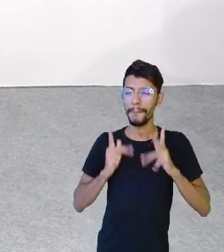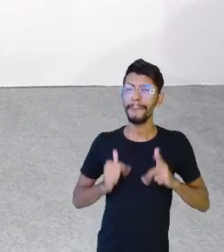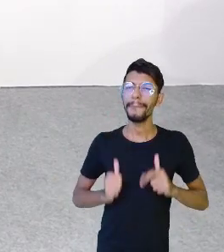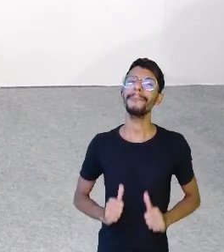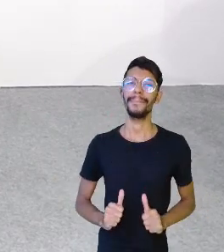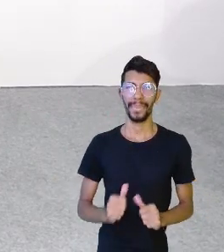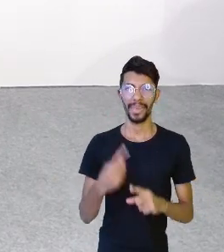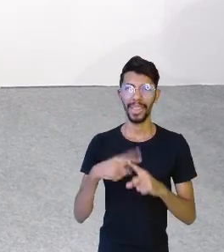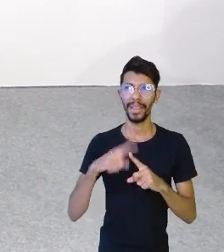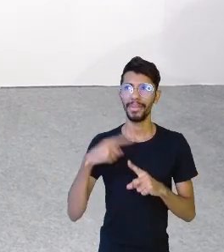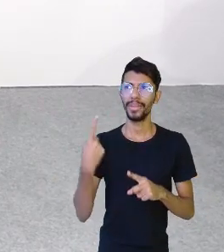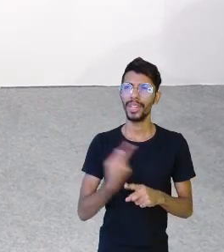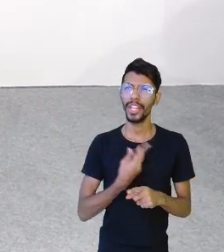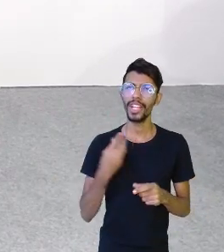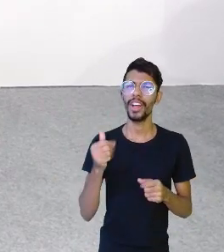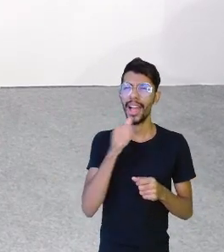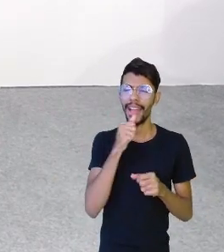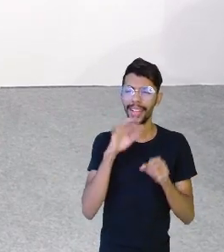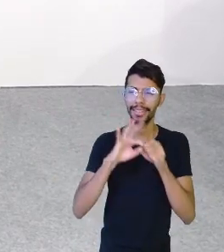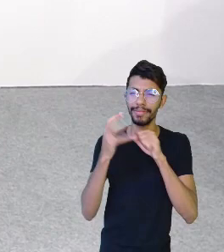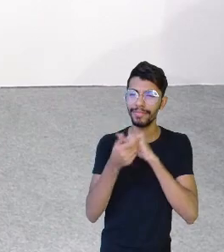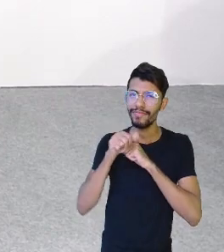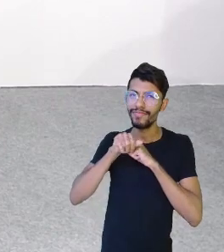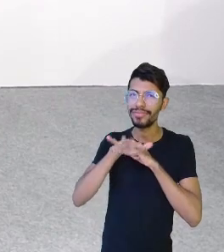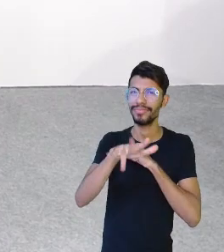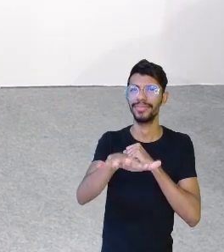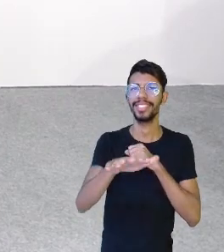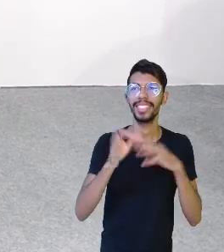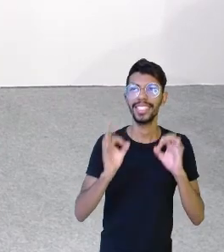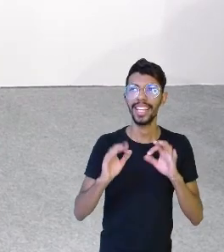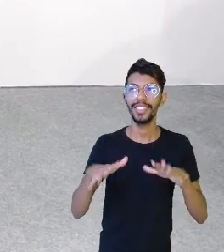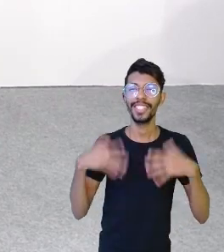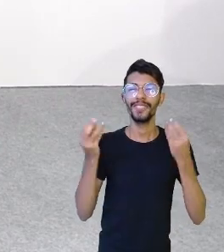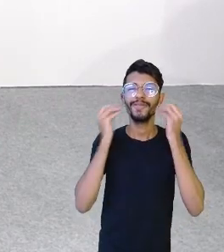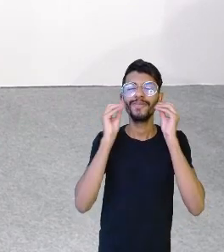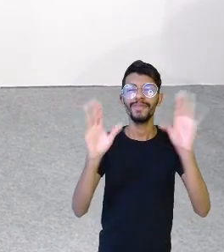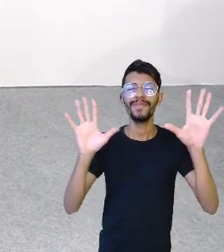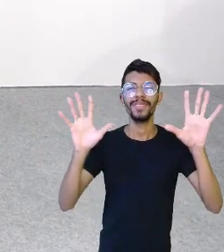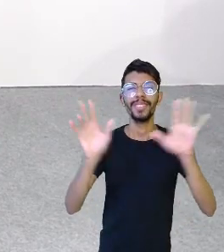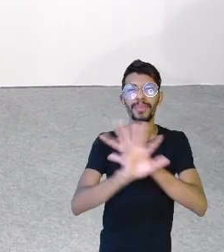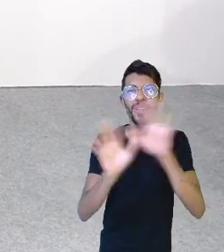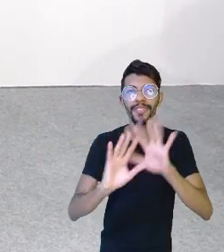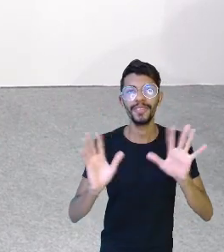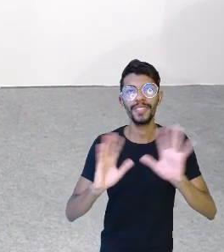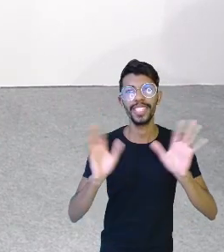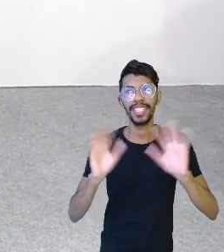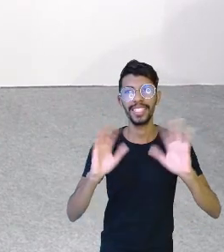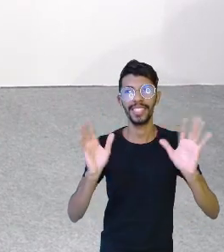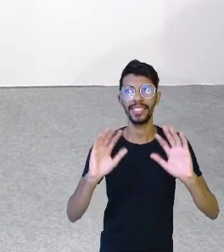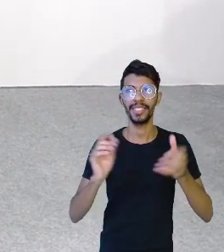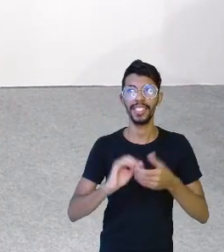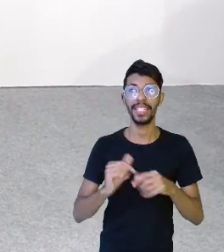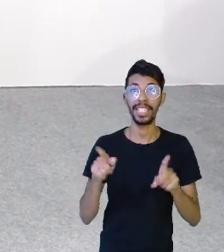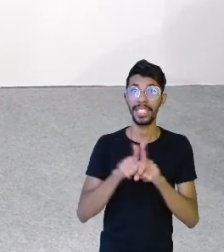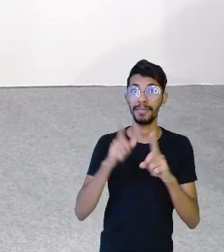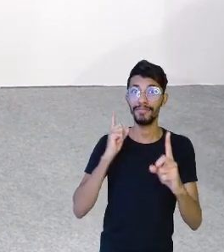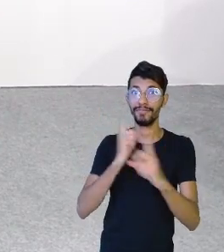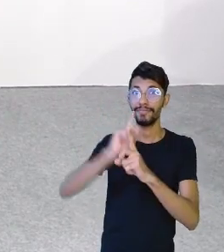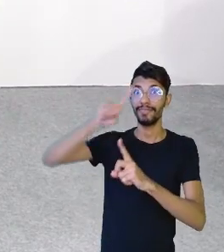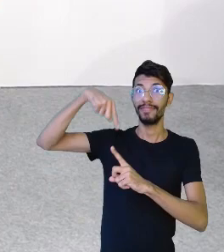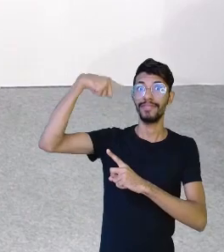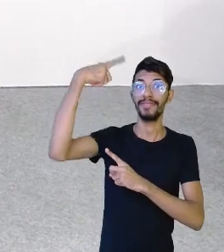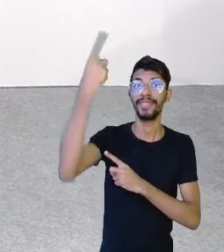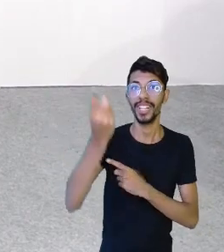estamos aqui numa pandemia e, gente, um cheiro grande no coração de vocês. Tchau. E até